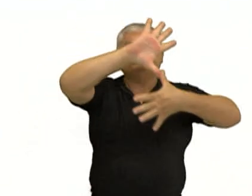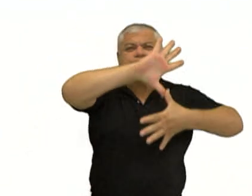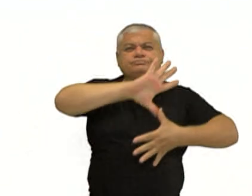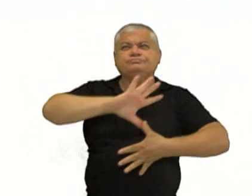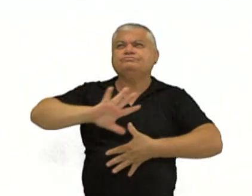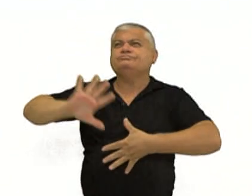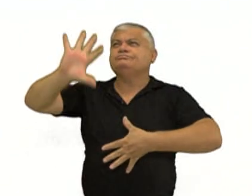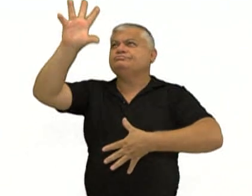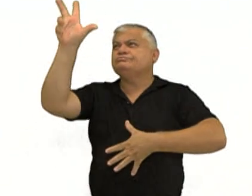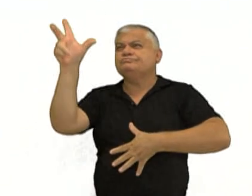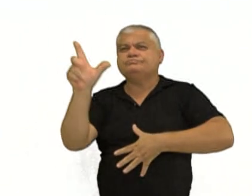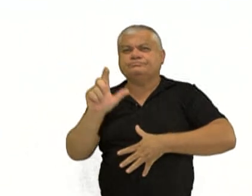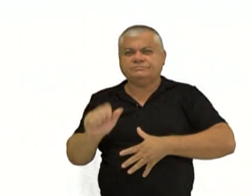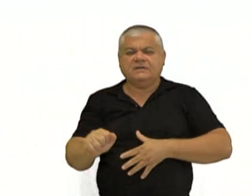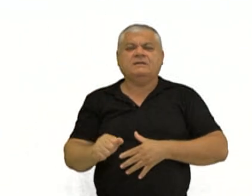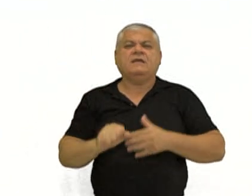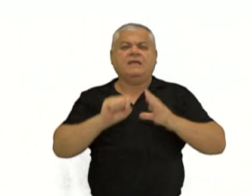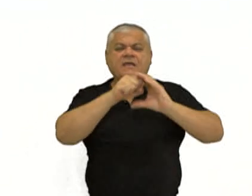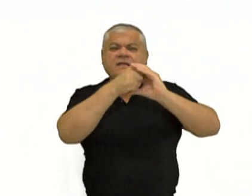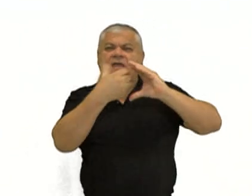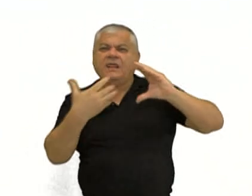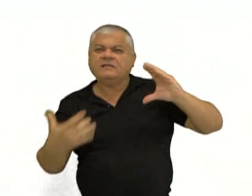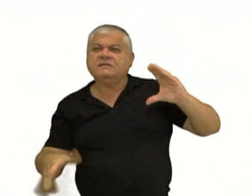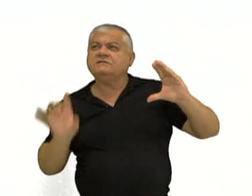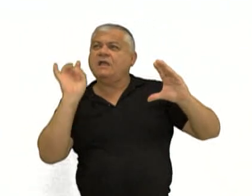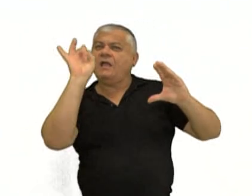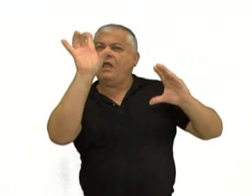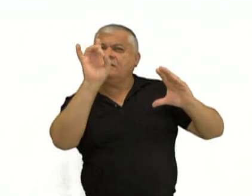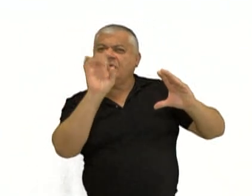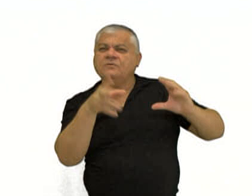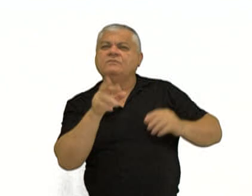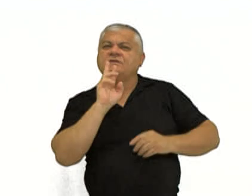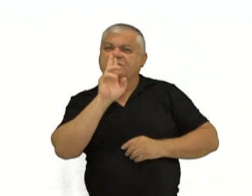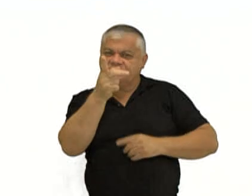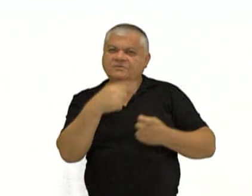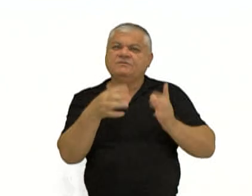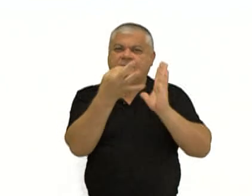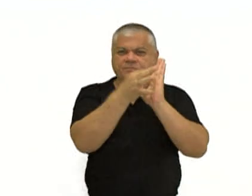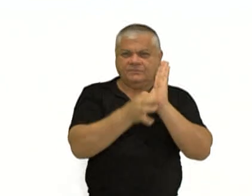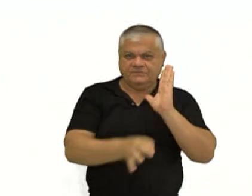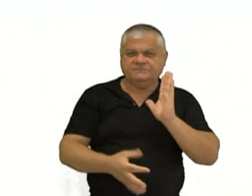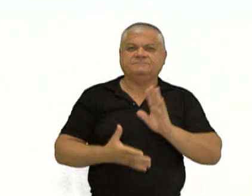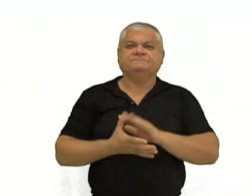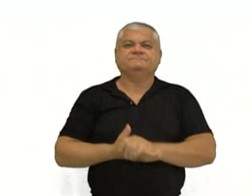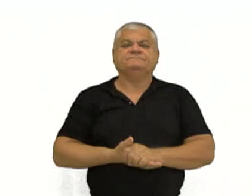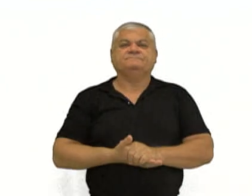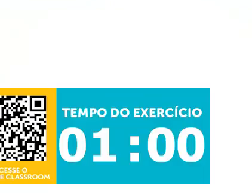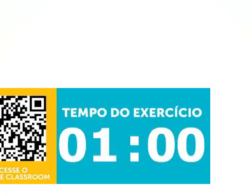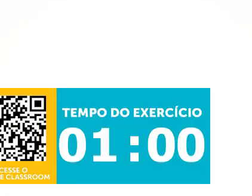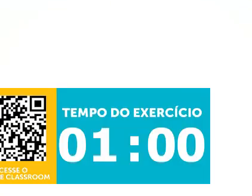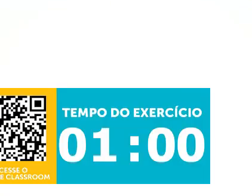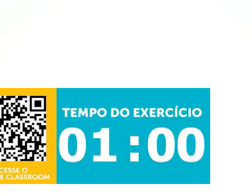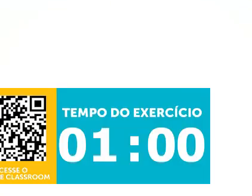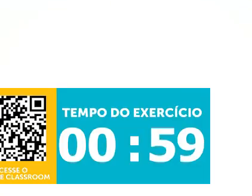são pedidas ali e dizer de qual continente corresponde, e nós já voltamos para corrigir.